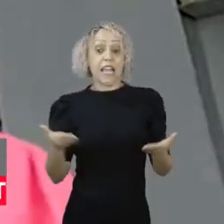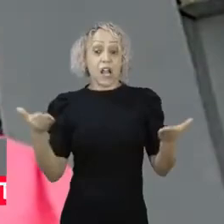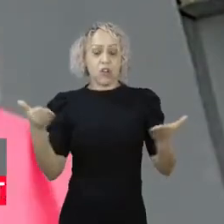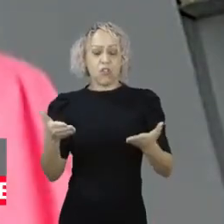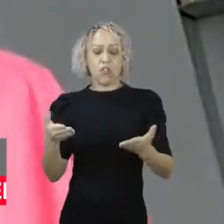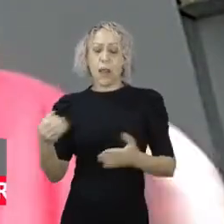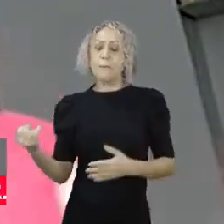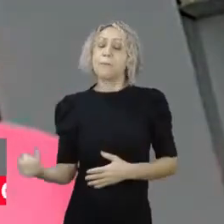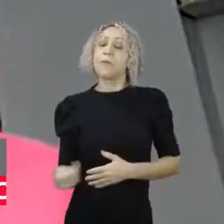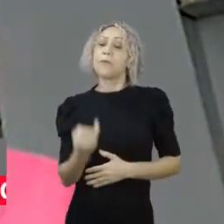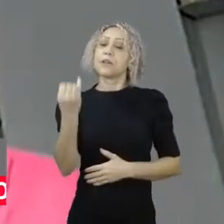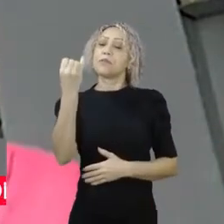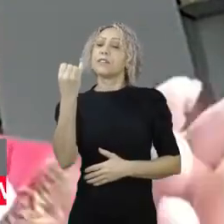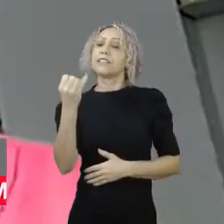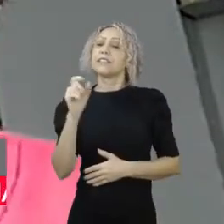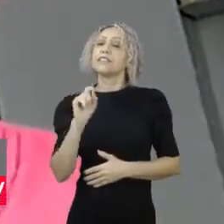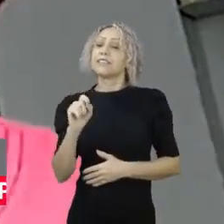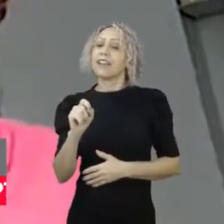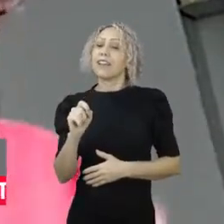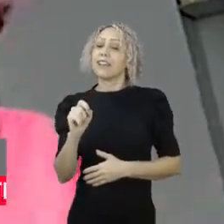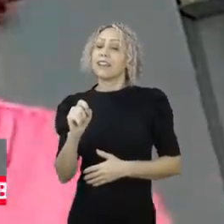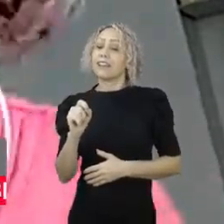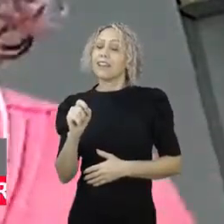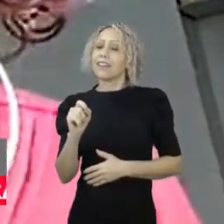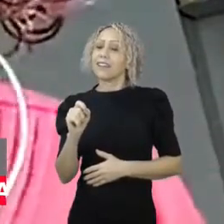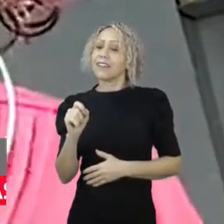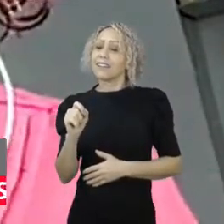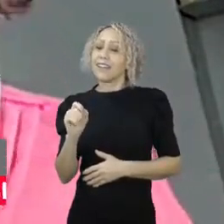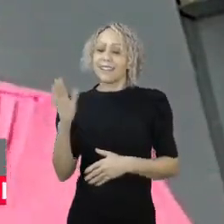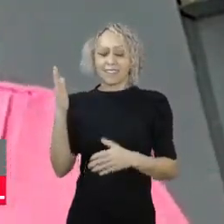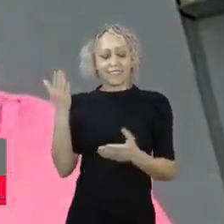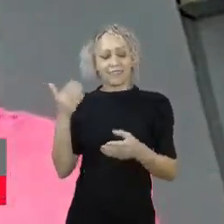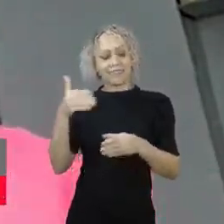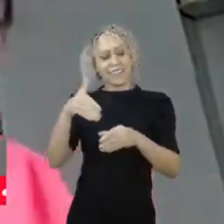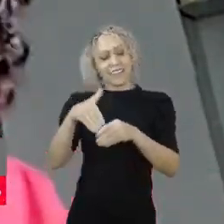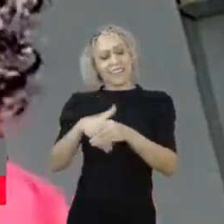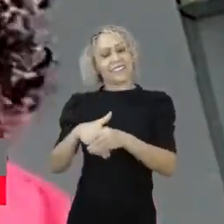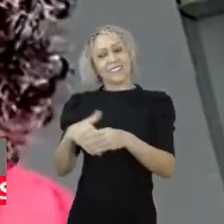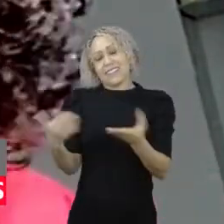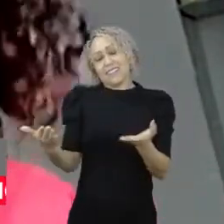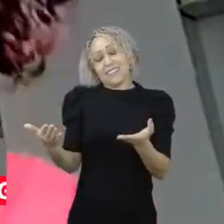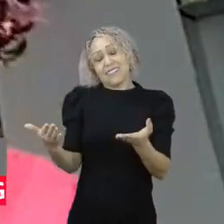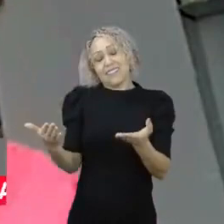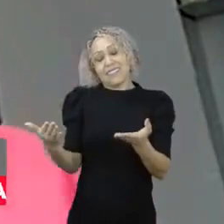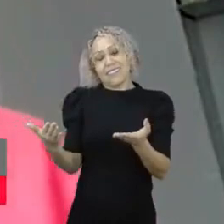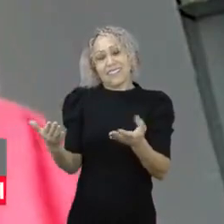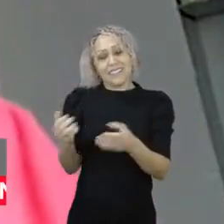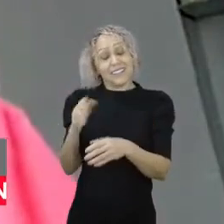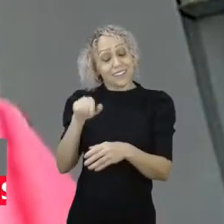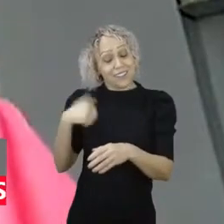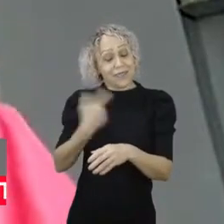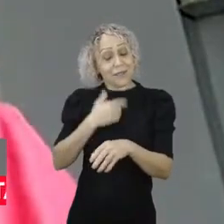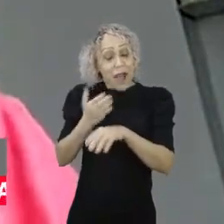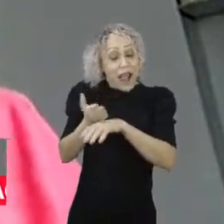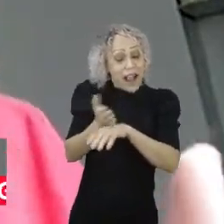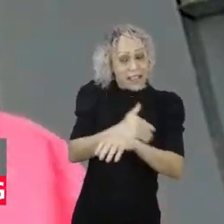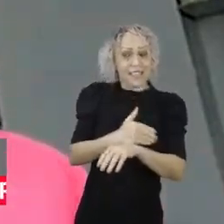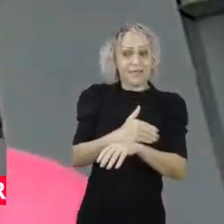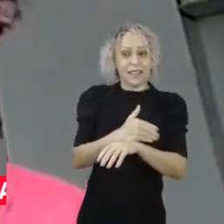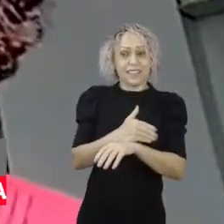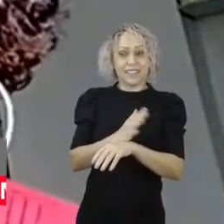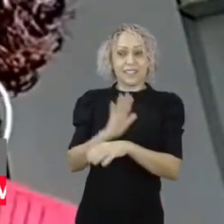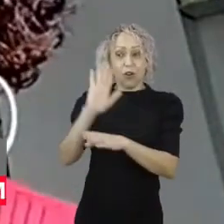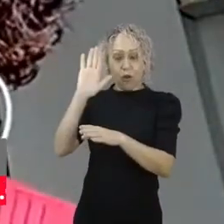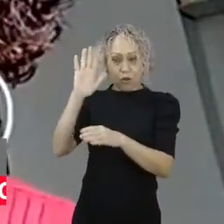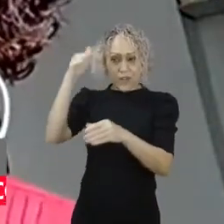importante uma antecipação ainda mais. Eleição, gente, como eu gosto de dizer, é igual